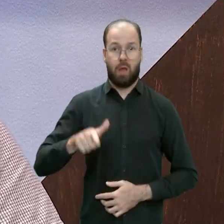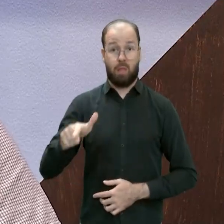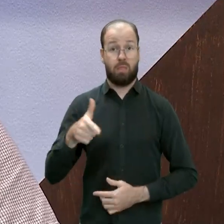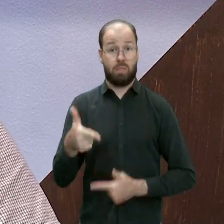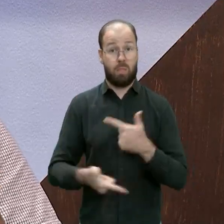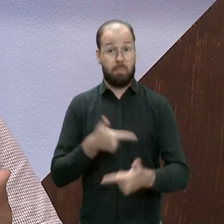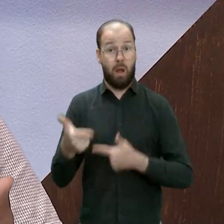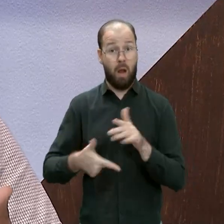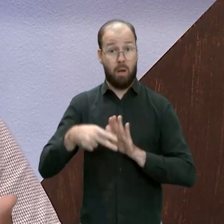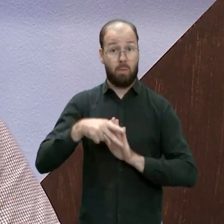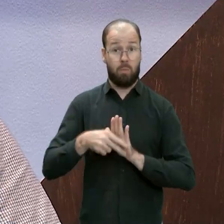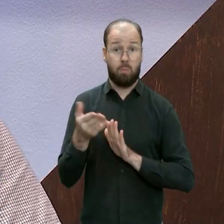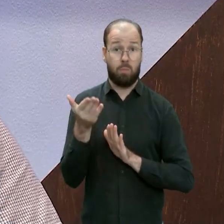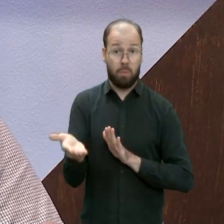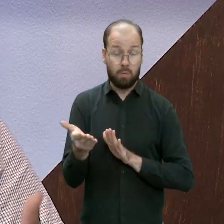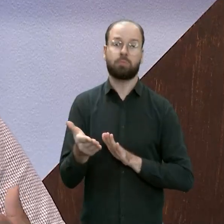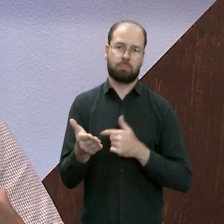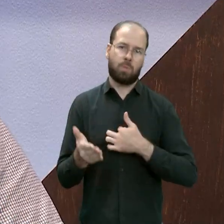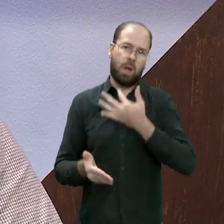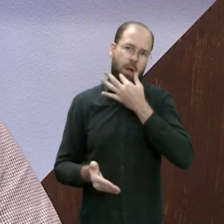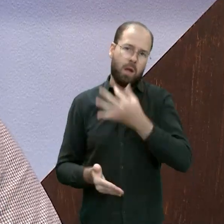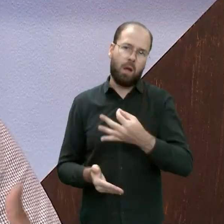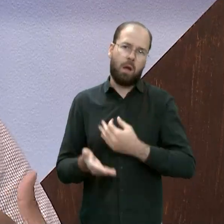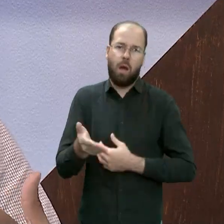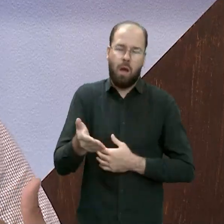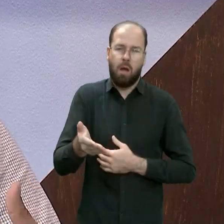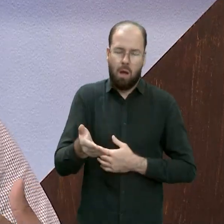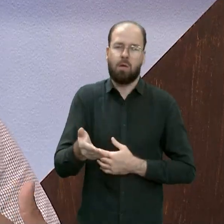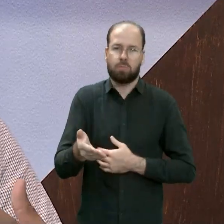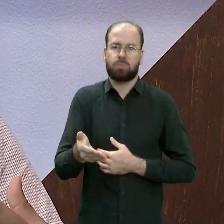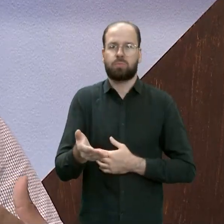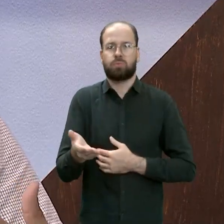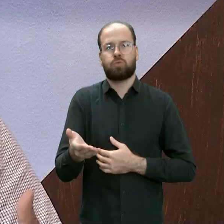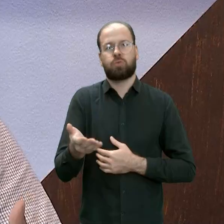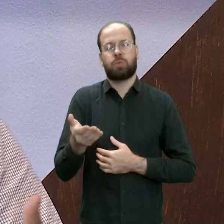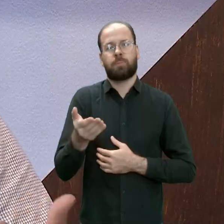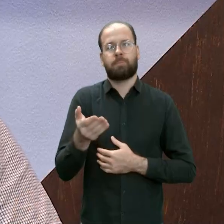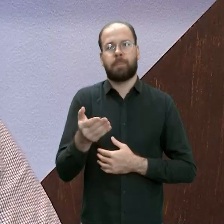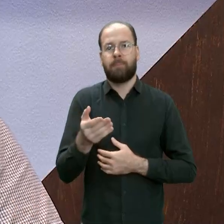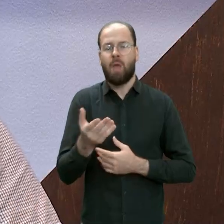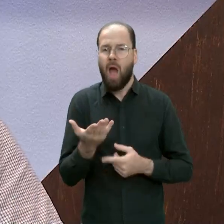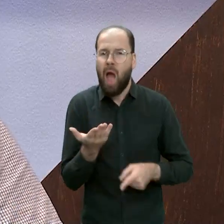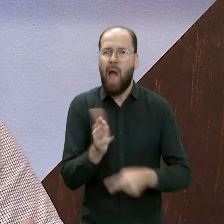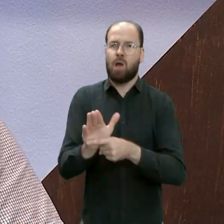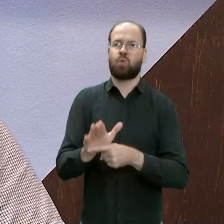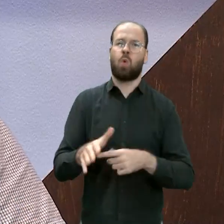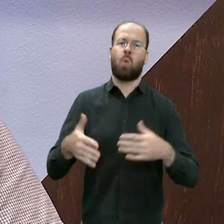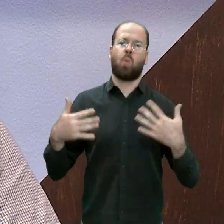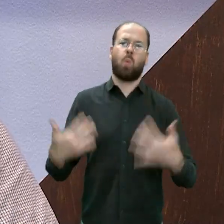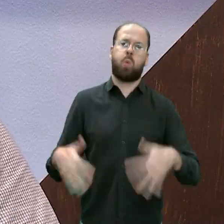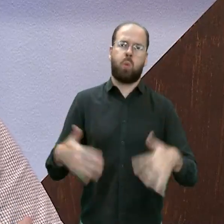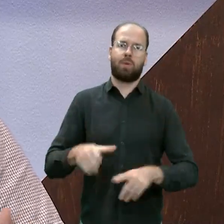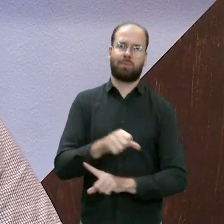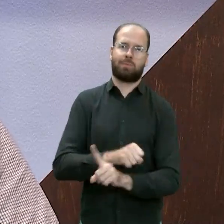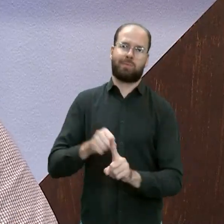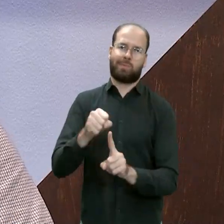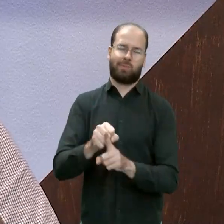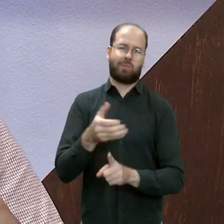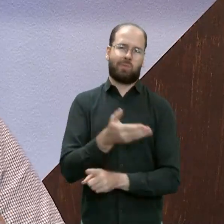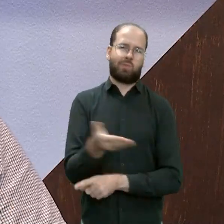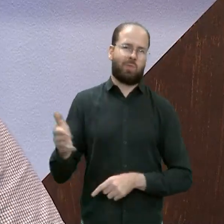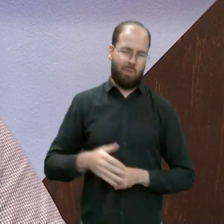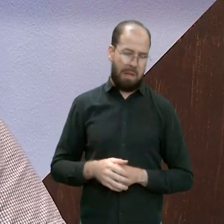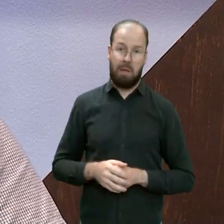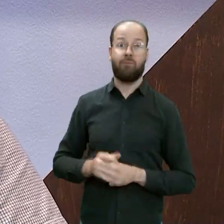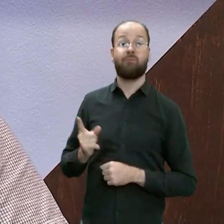como este, eu acho que vai ser uma contribuição para a sociedade que não tem preço